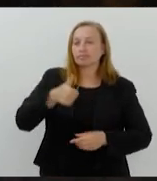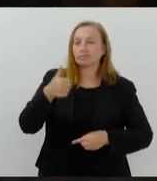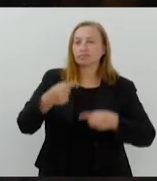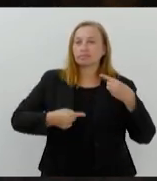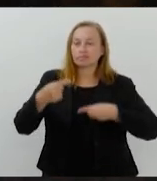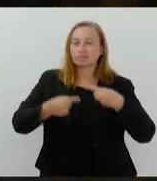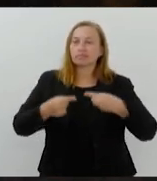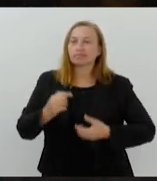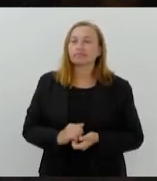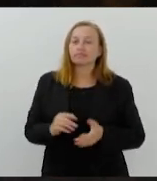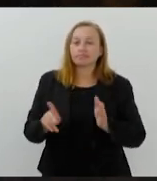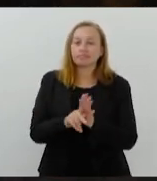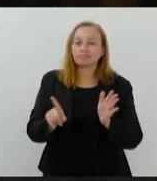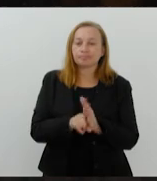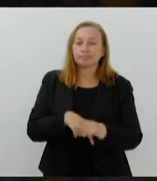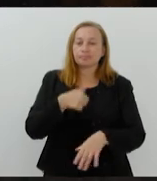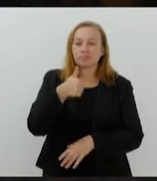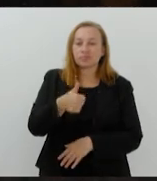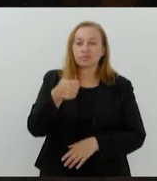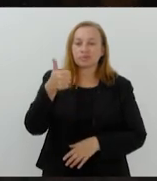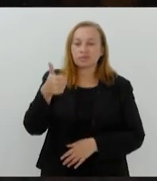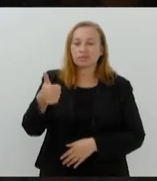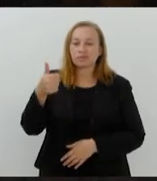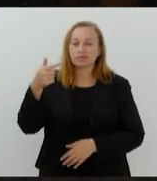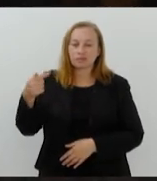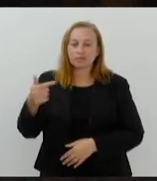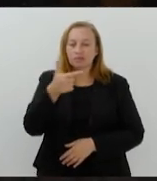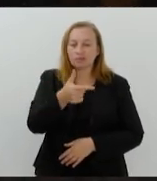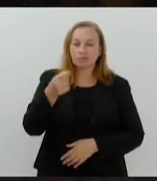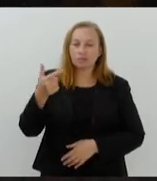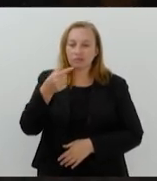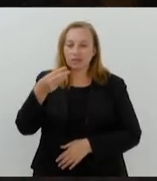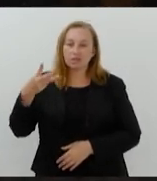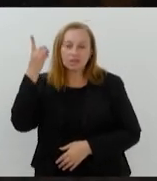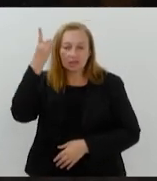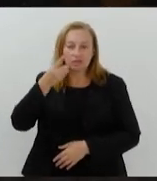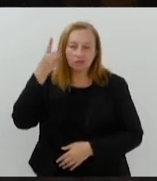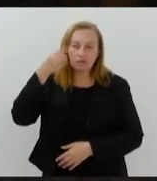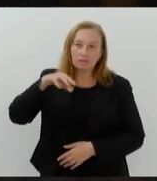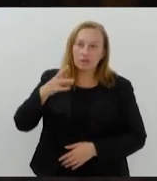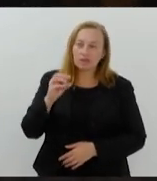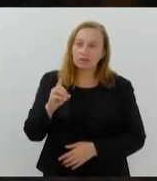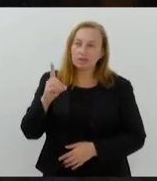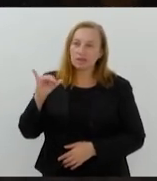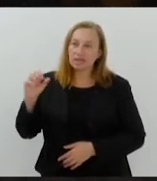discussão. Projeto de Lei número 117/2023, de autoria do deputado Márcio Canella,